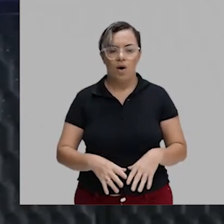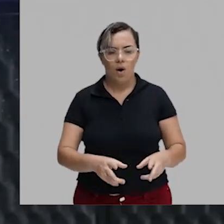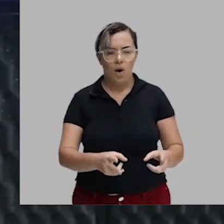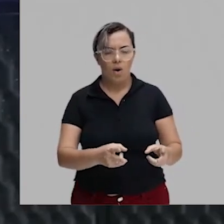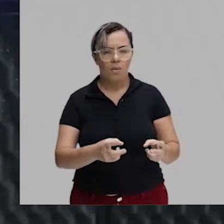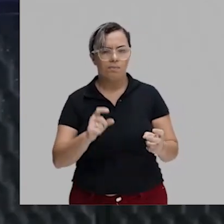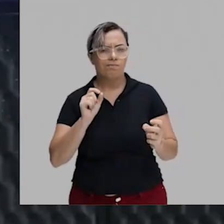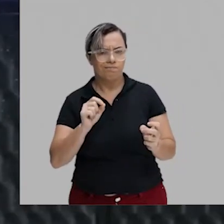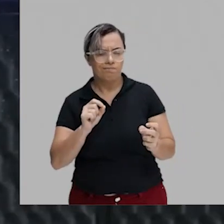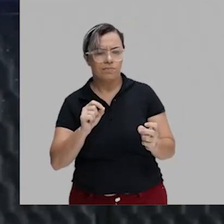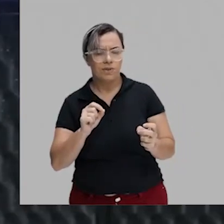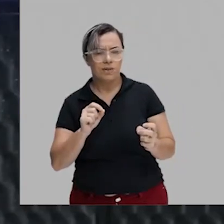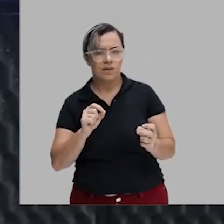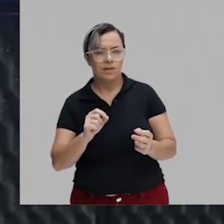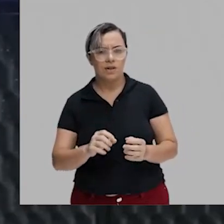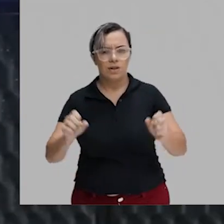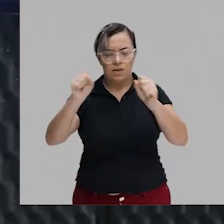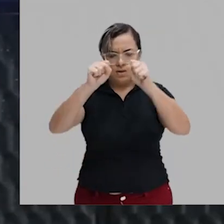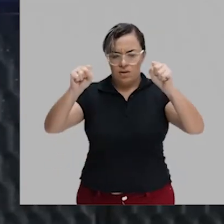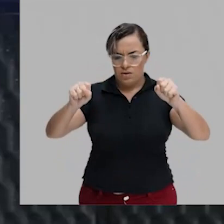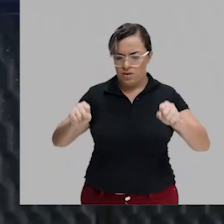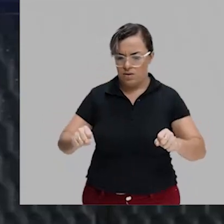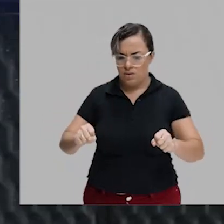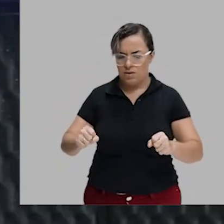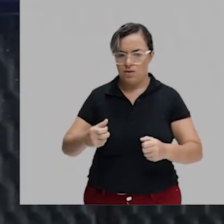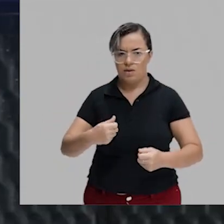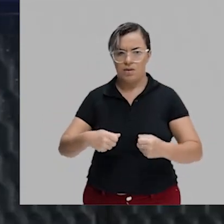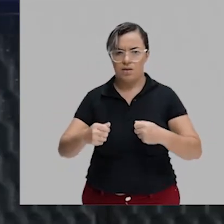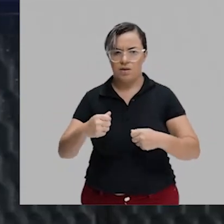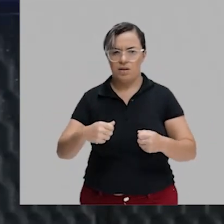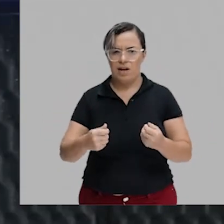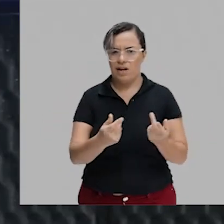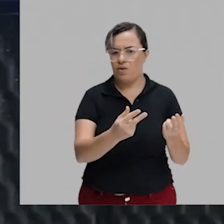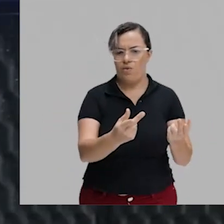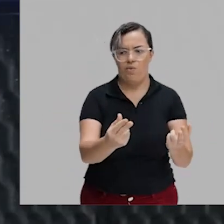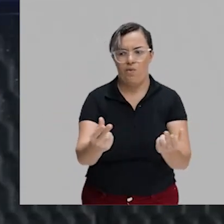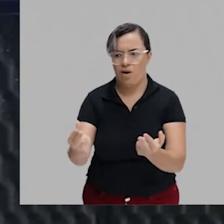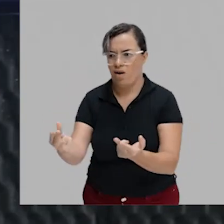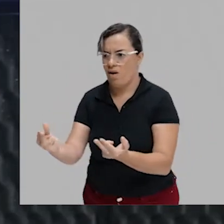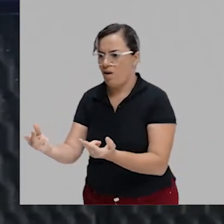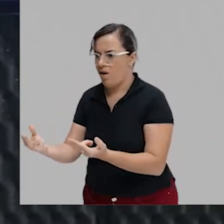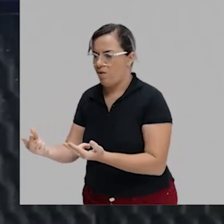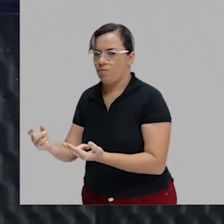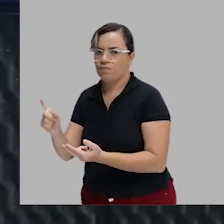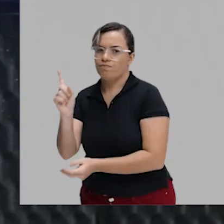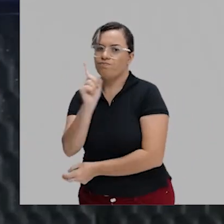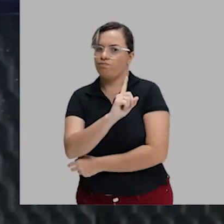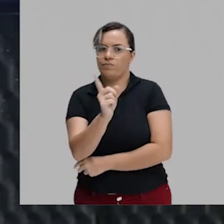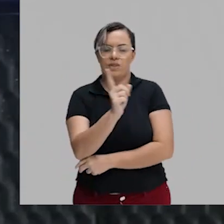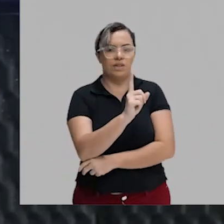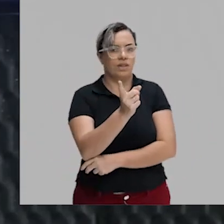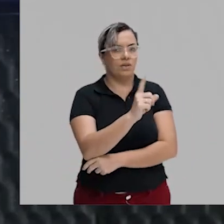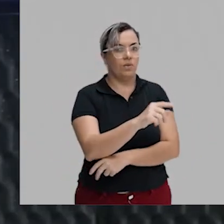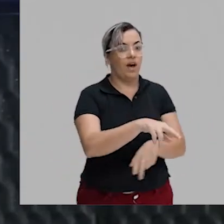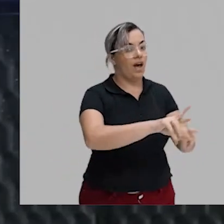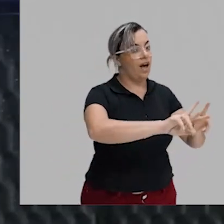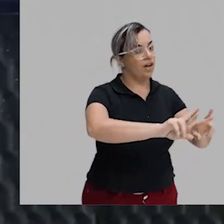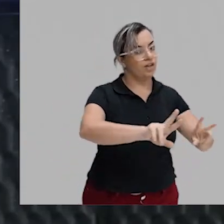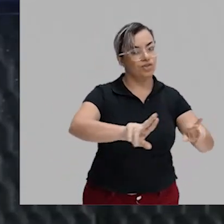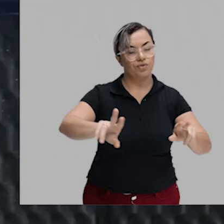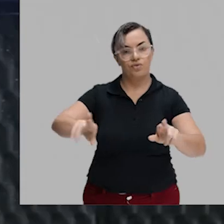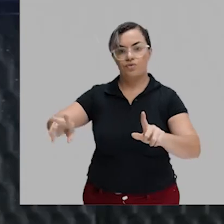mercantilismo não é homogêneo, ele é heterogêneo. Cada estado vai adotar uma particularidade nas